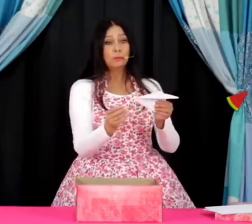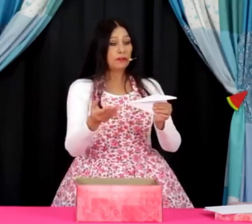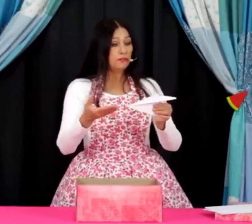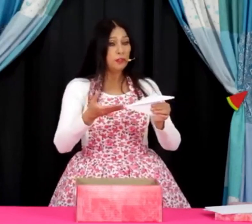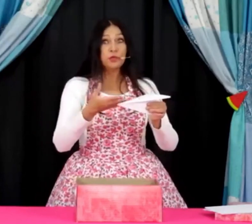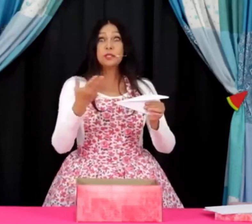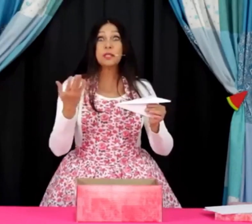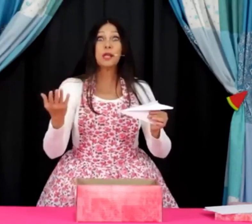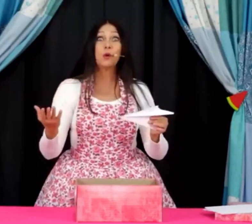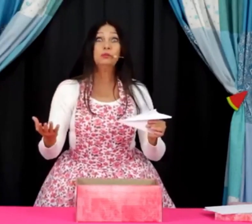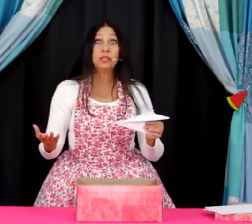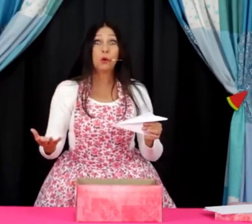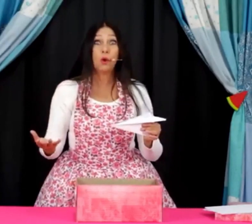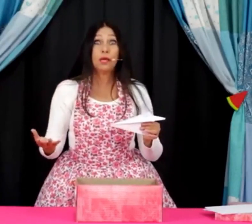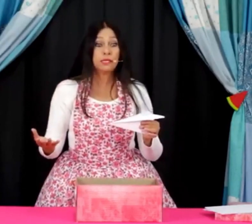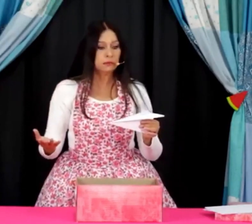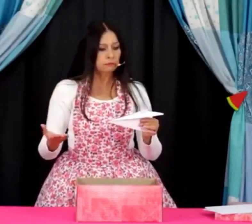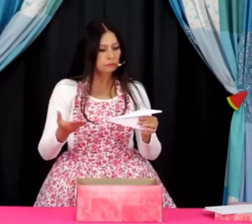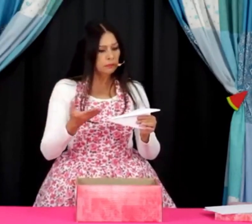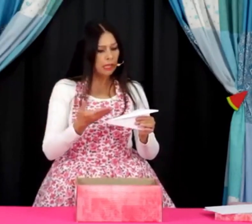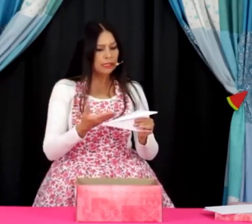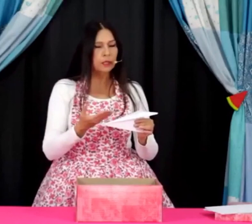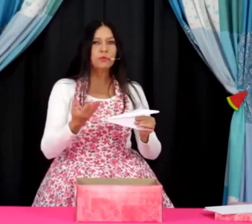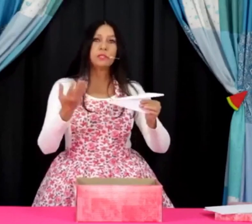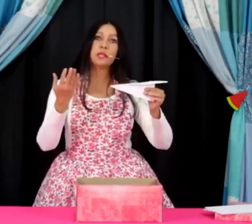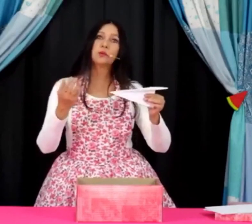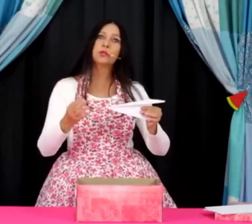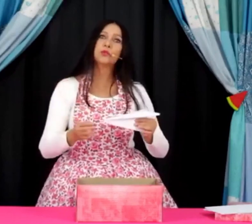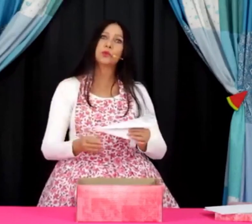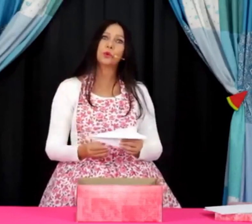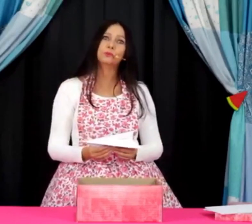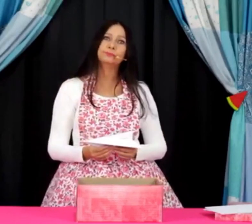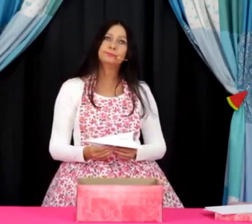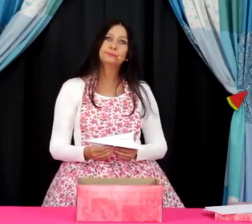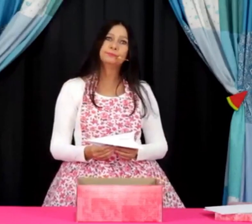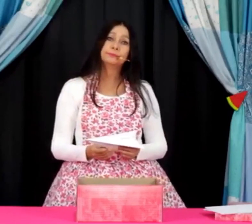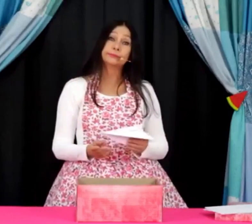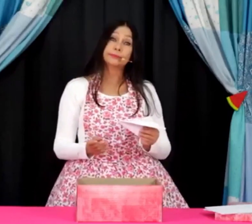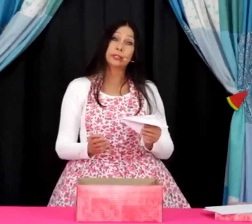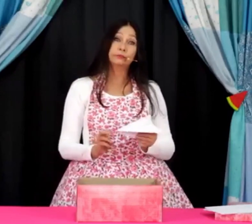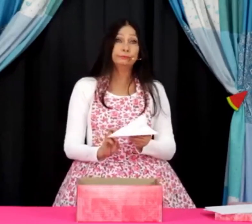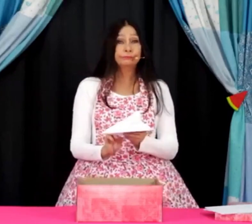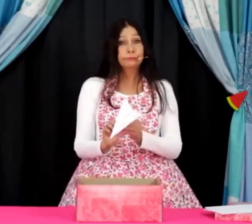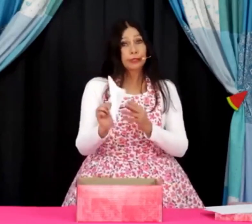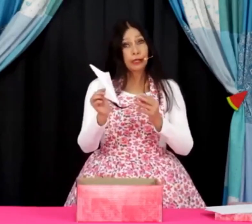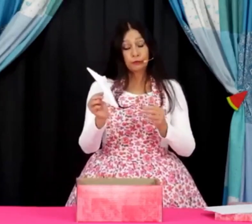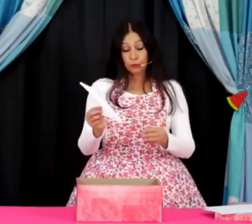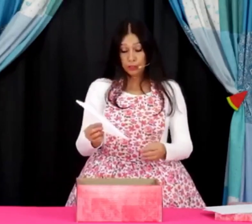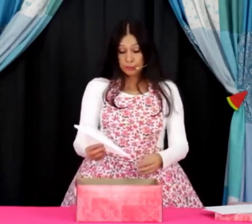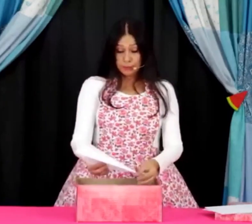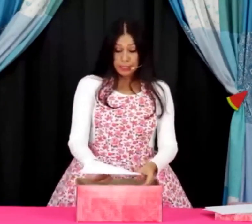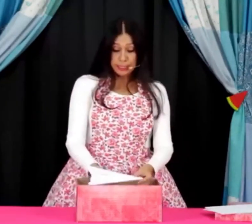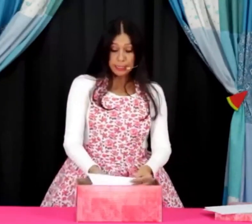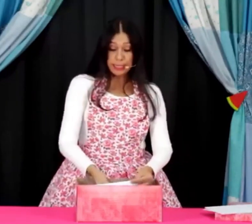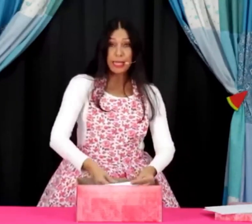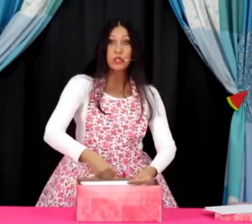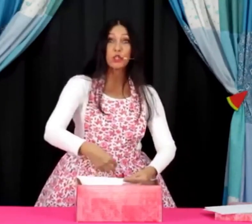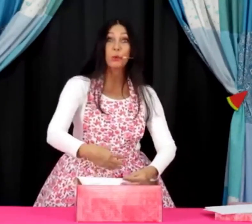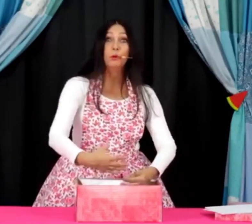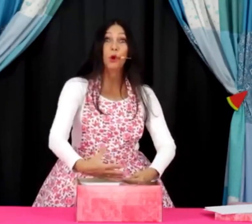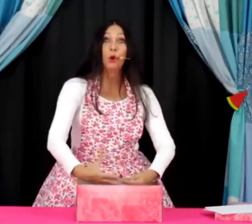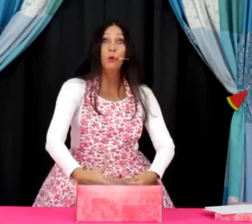for, prefiro ser outra coisa a não ser o que sou. Então, a folha